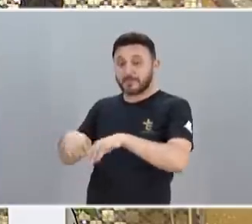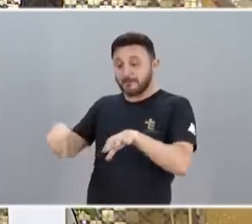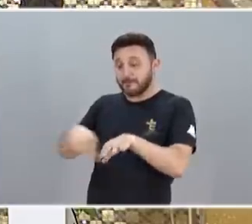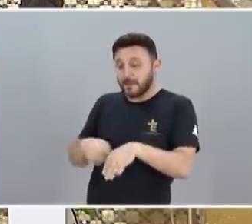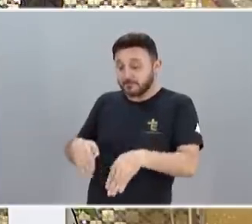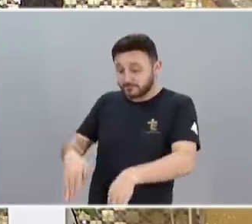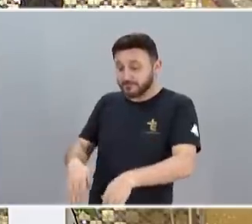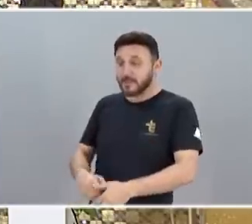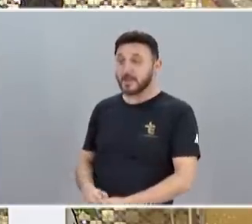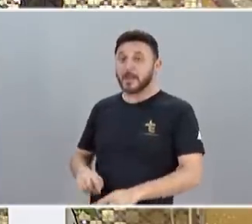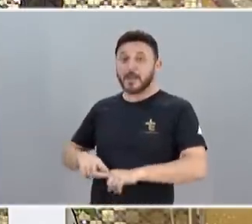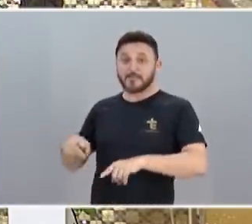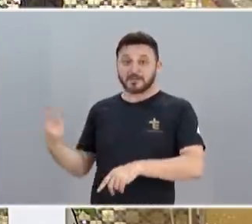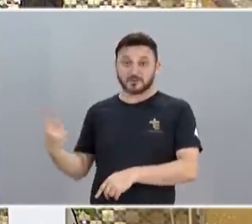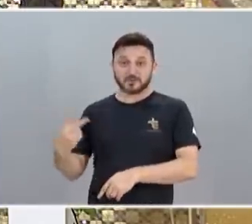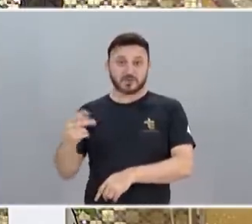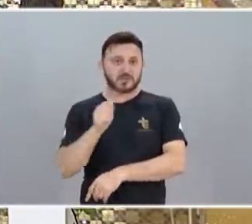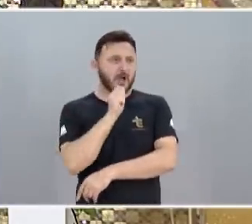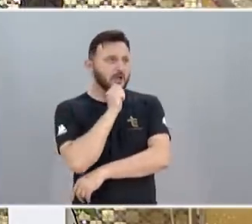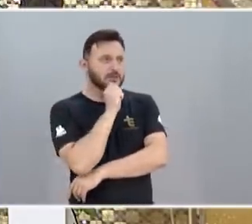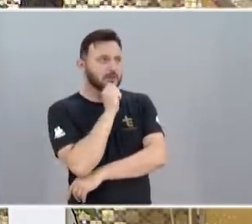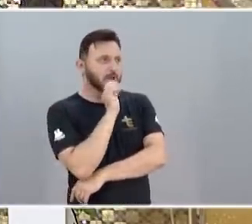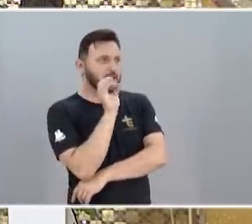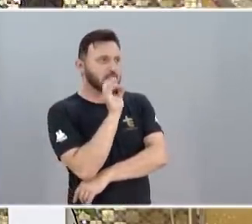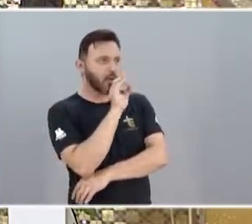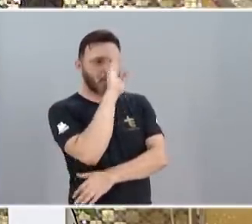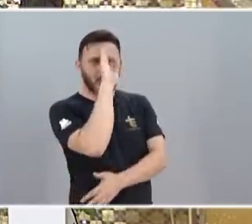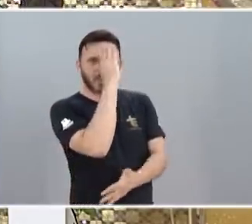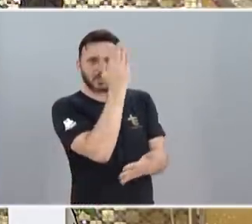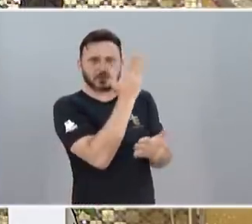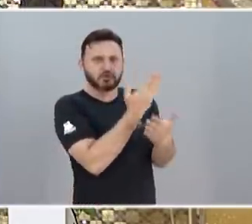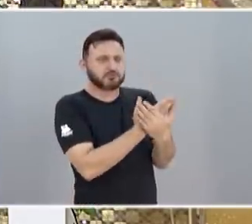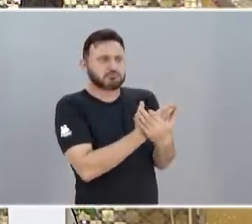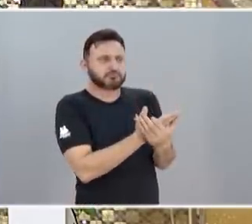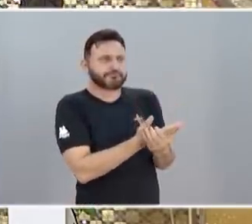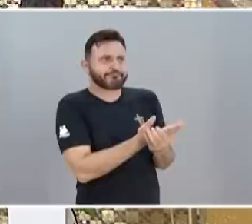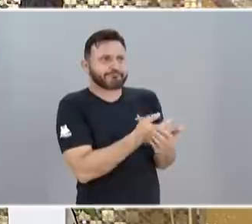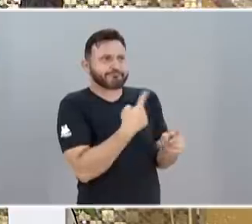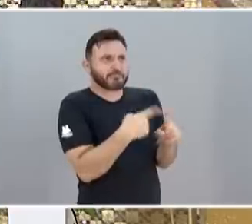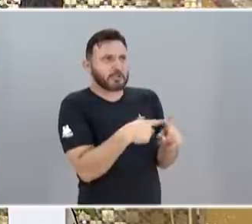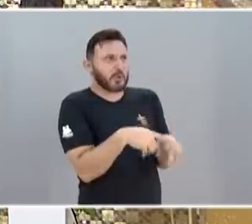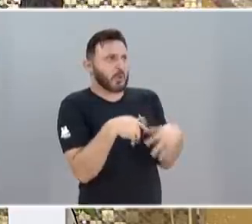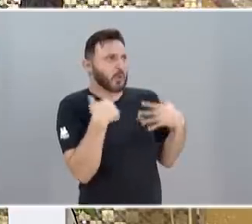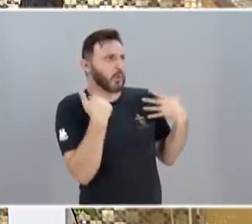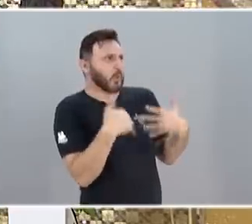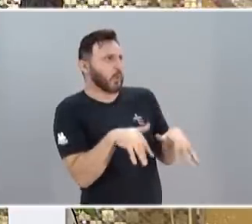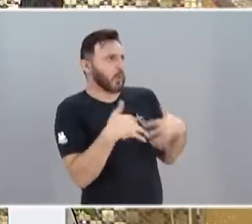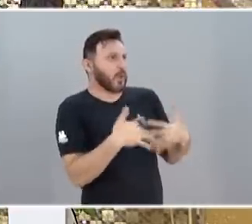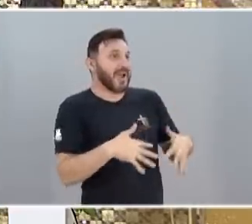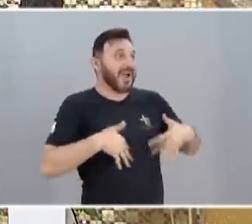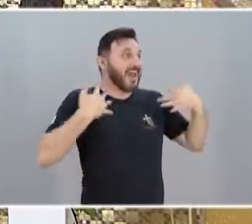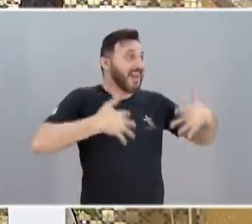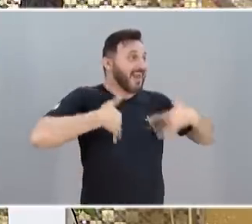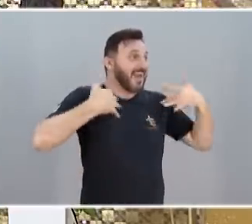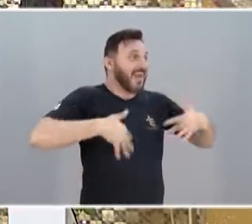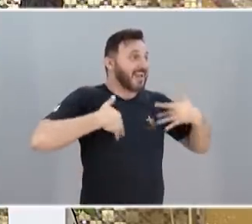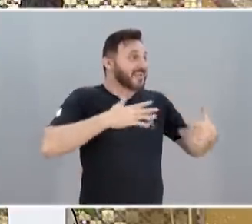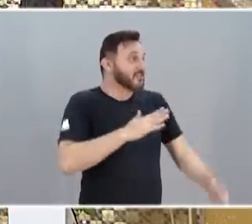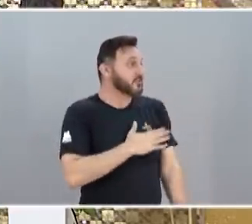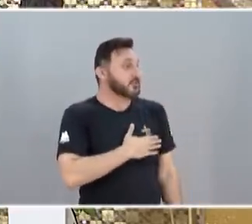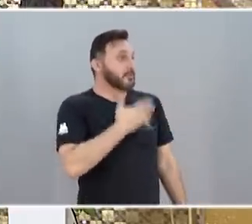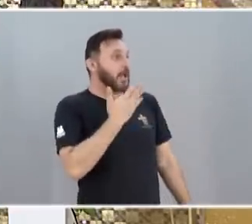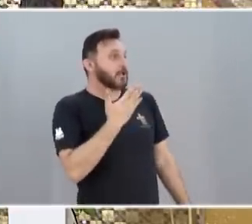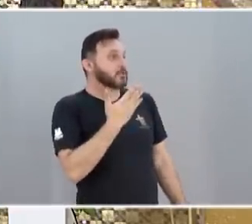mas eles ainda não podiam acreditar, porque estavam muito alegres e